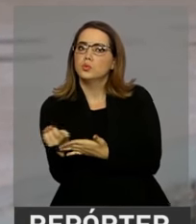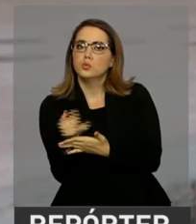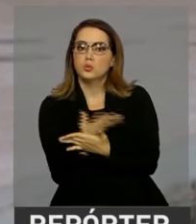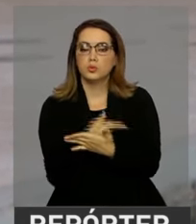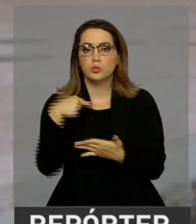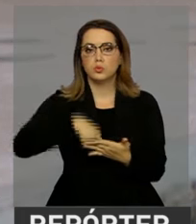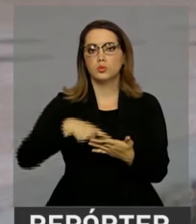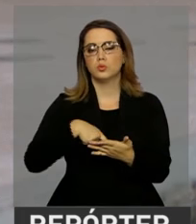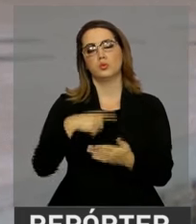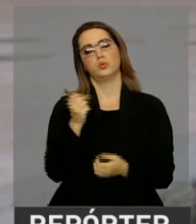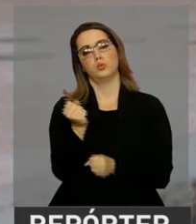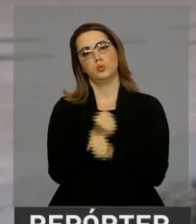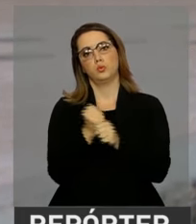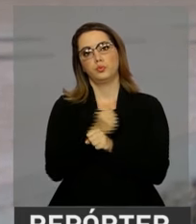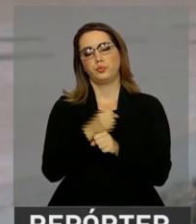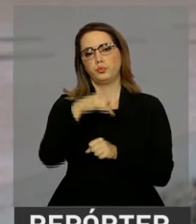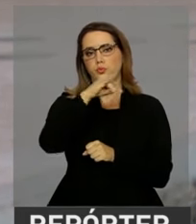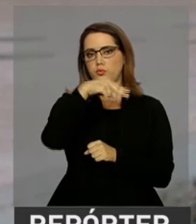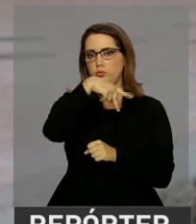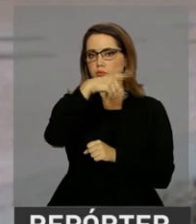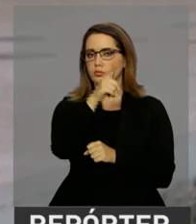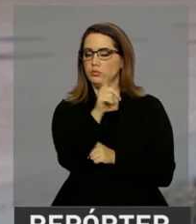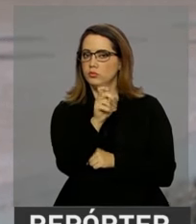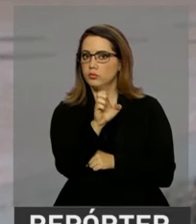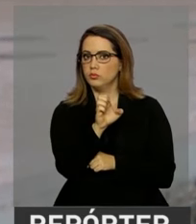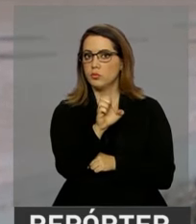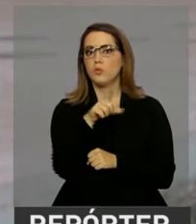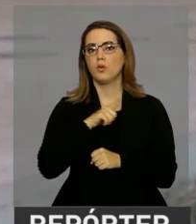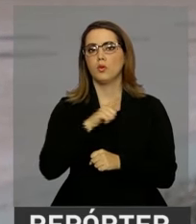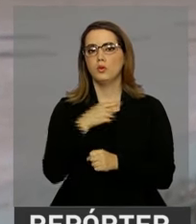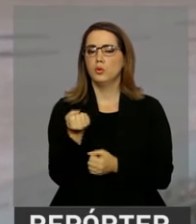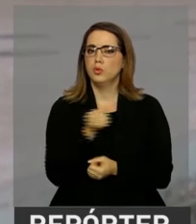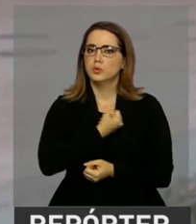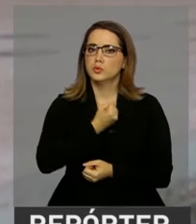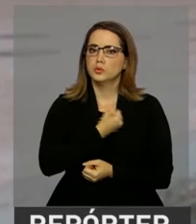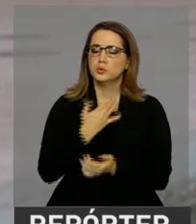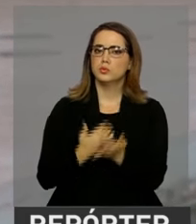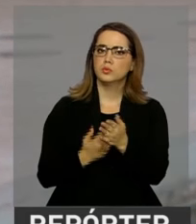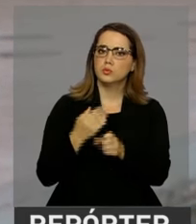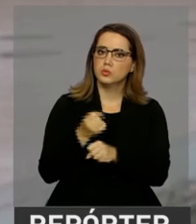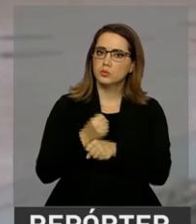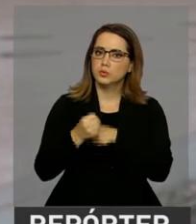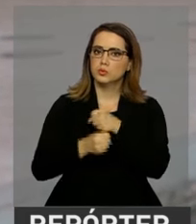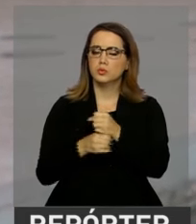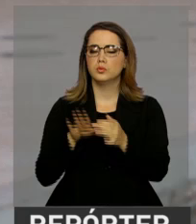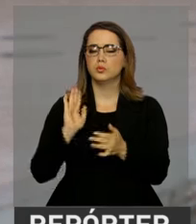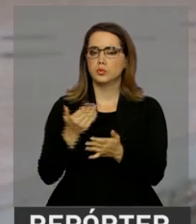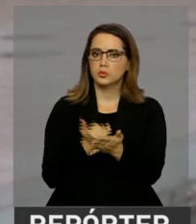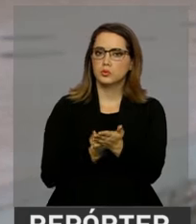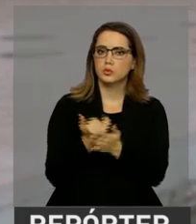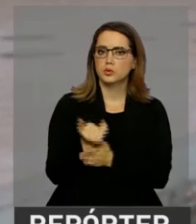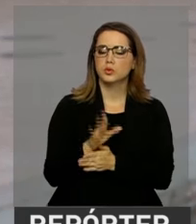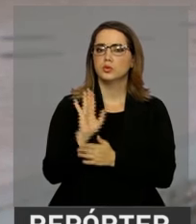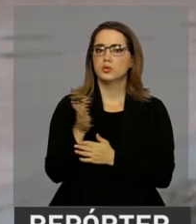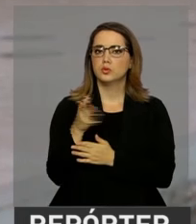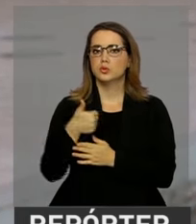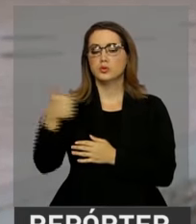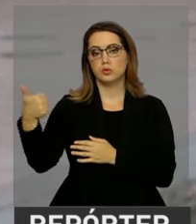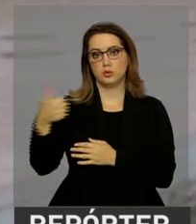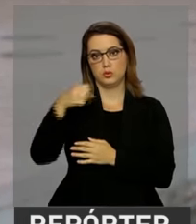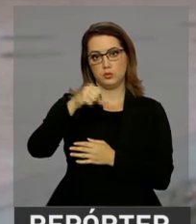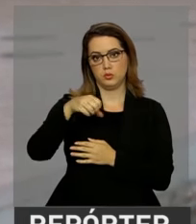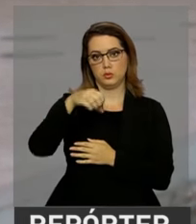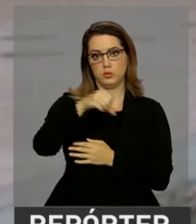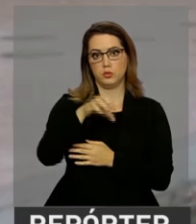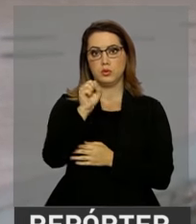2016. Segundo o INPE, que é o Instituto Nacional de Pesquisas Espaciais, desde o início da série histórica, que foi em